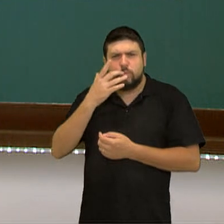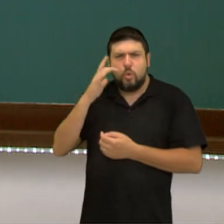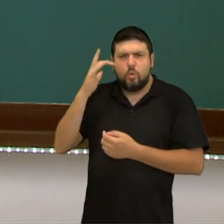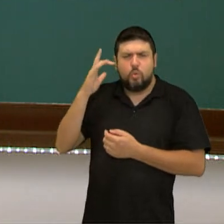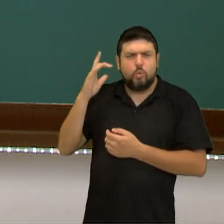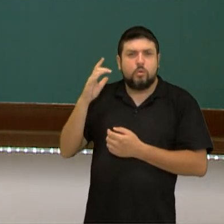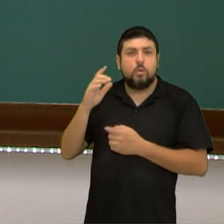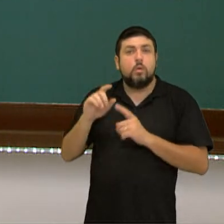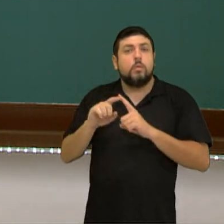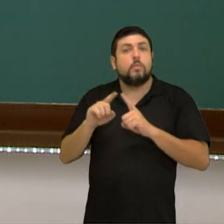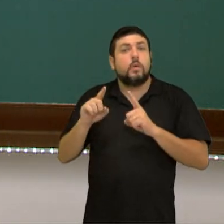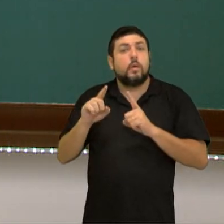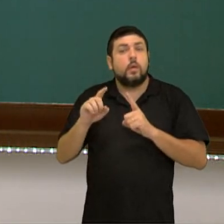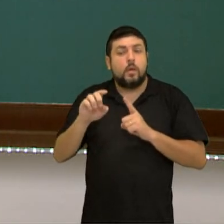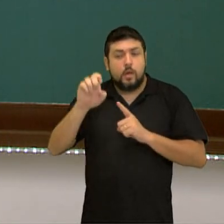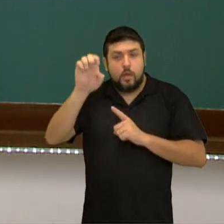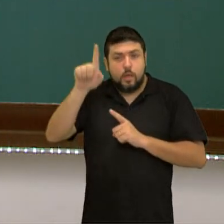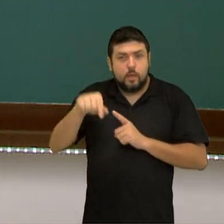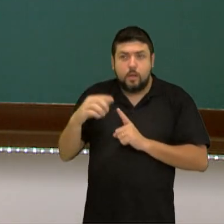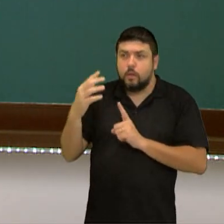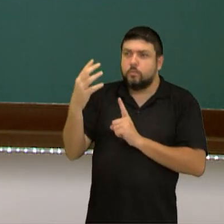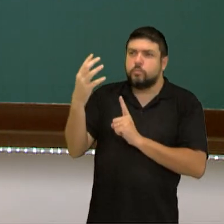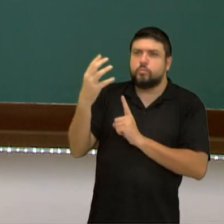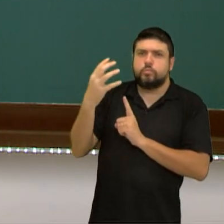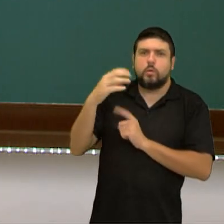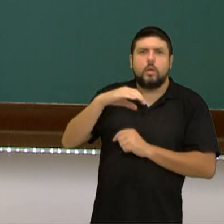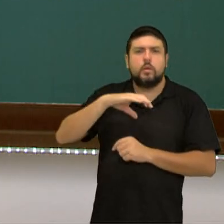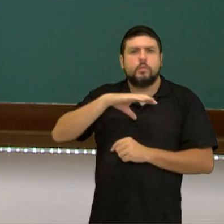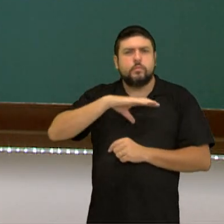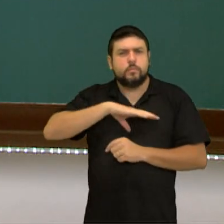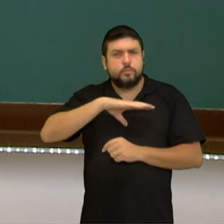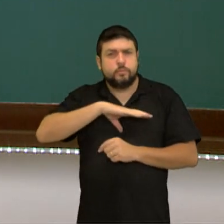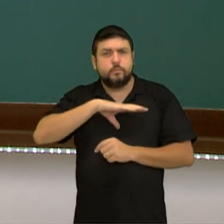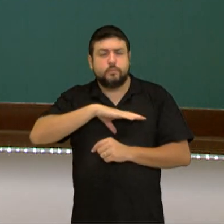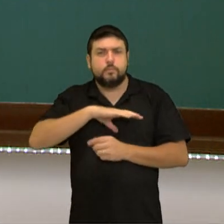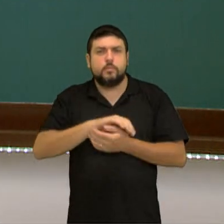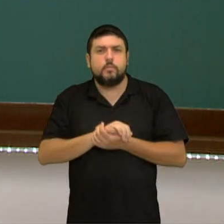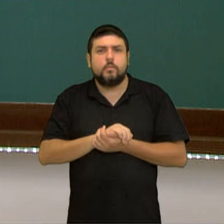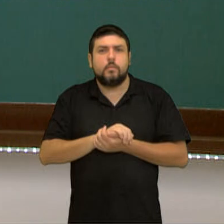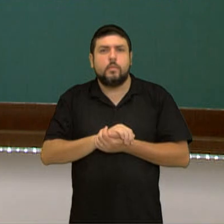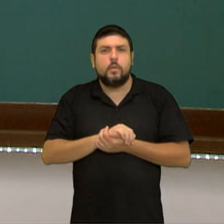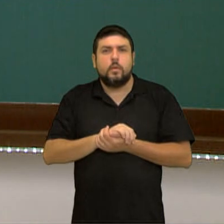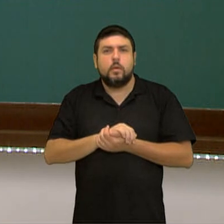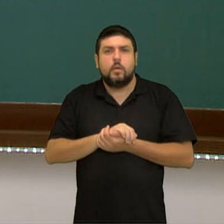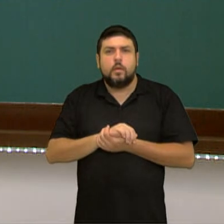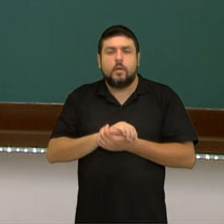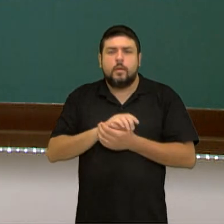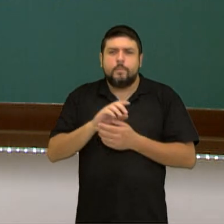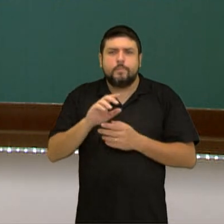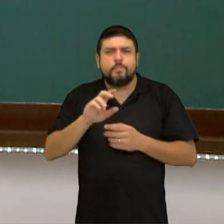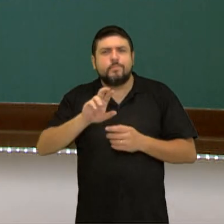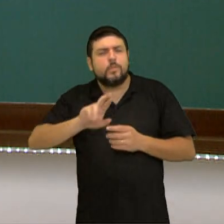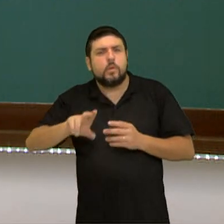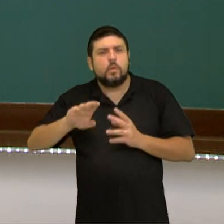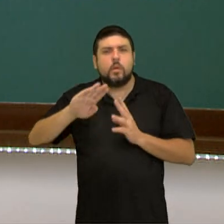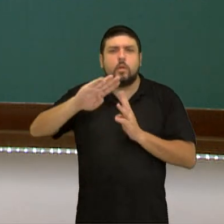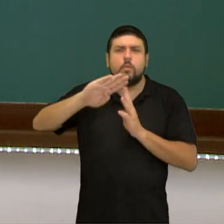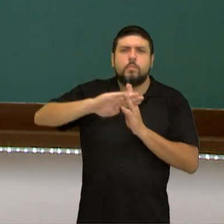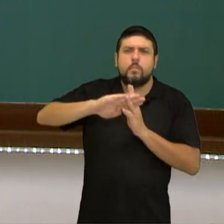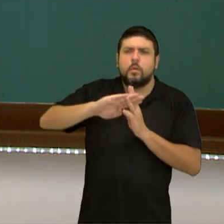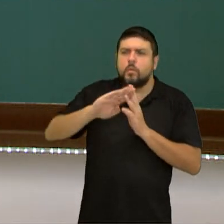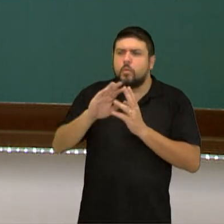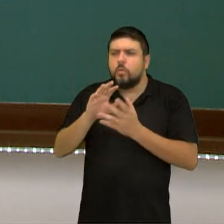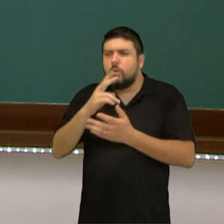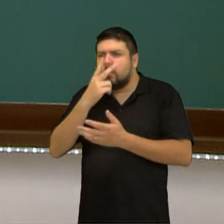bem portuguesa para esse barroco. Não vai ser um barroco tão italiano, né? Mas um